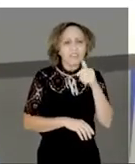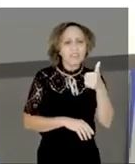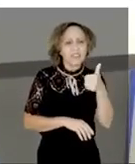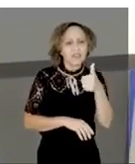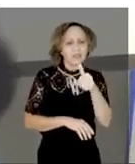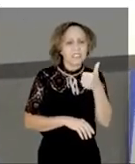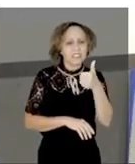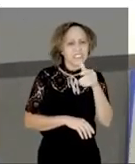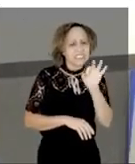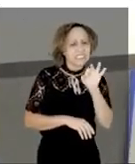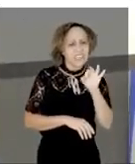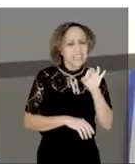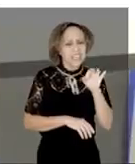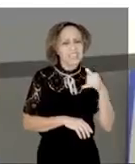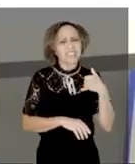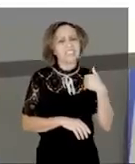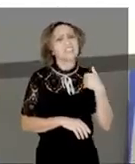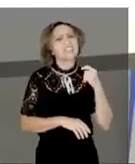vive!